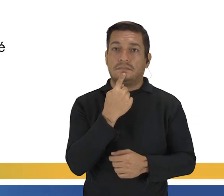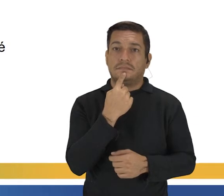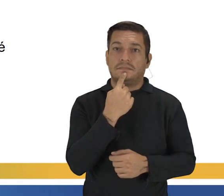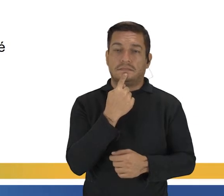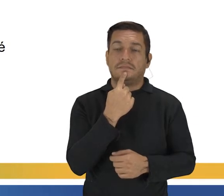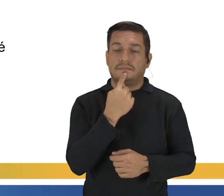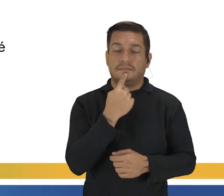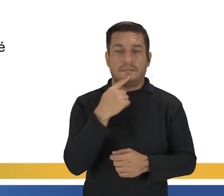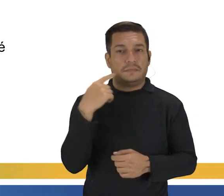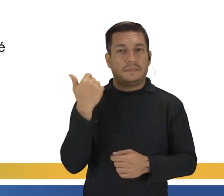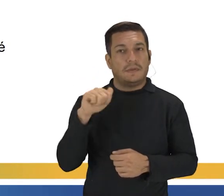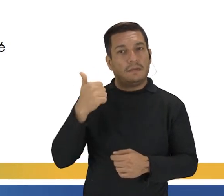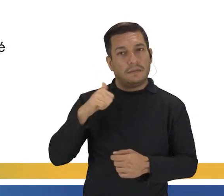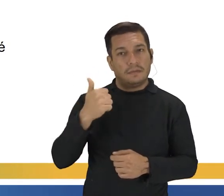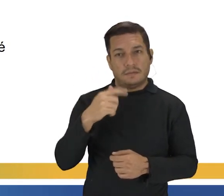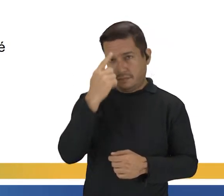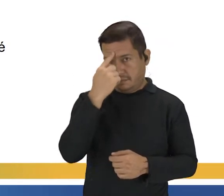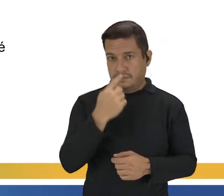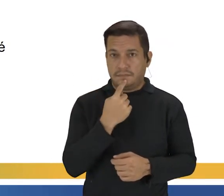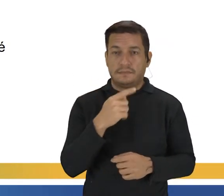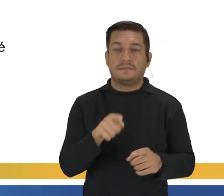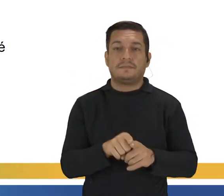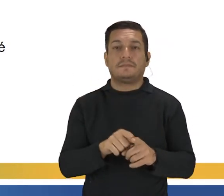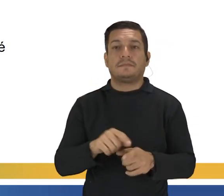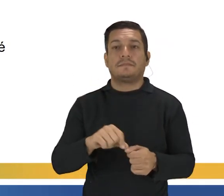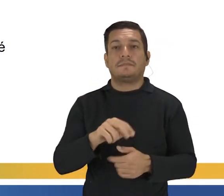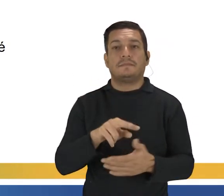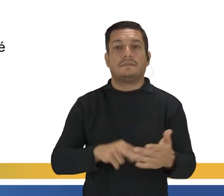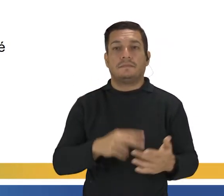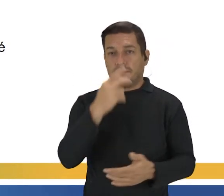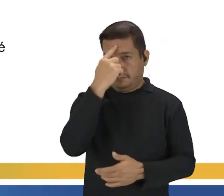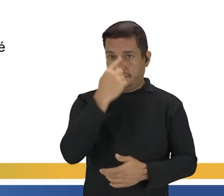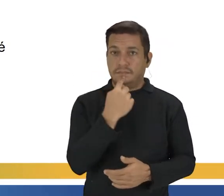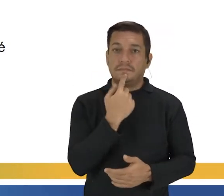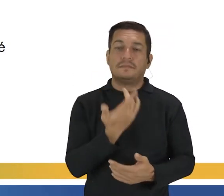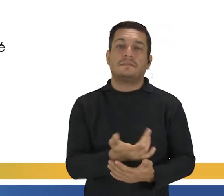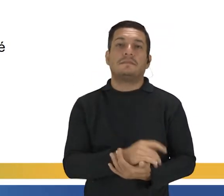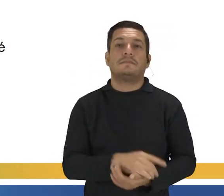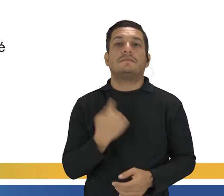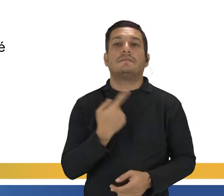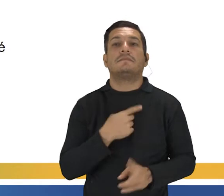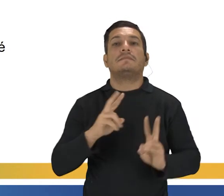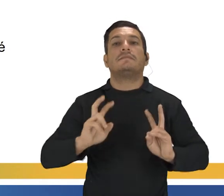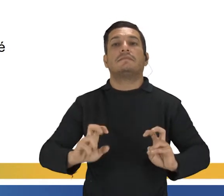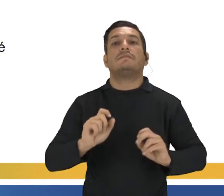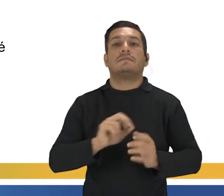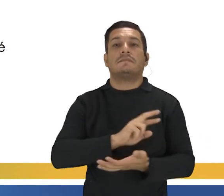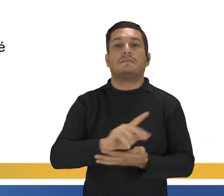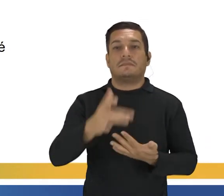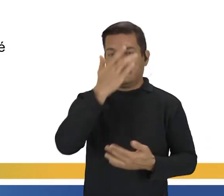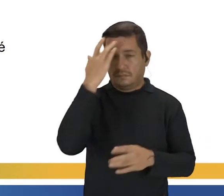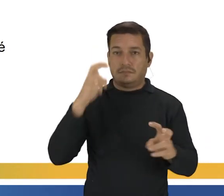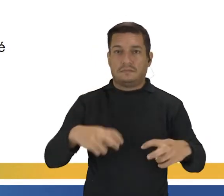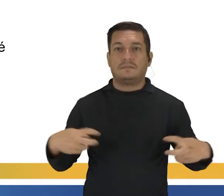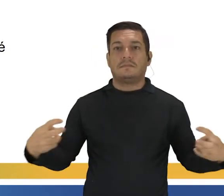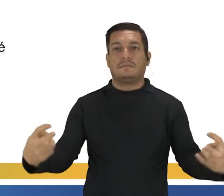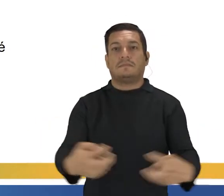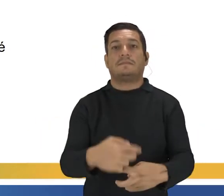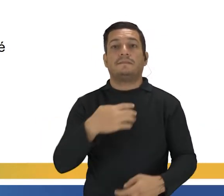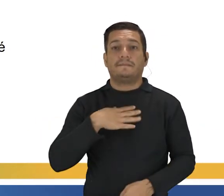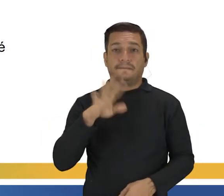nós vamos analisar a imagem, vamos fazer uma leitura de imagem. Percebemos aí várias pessoas